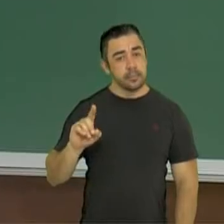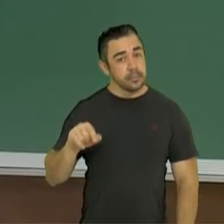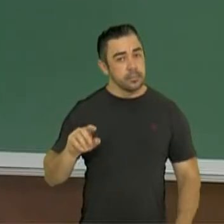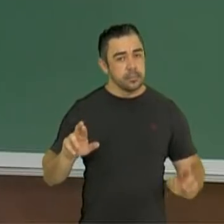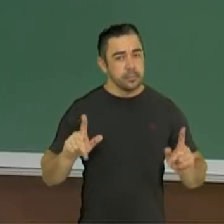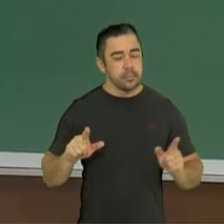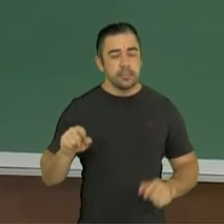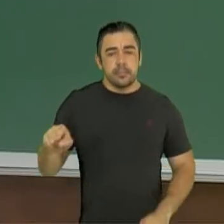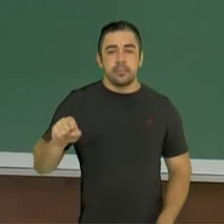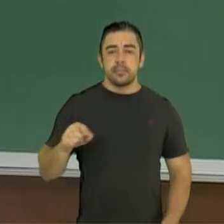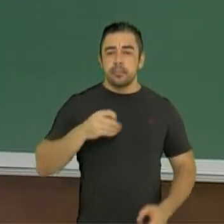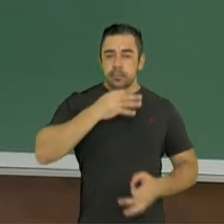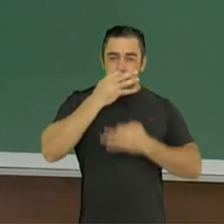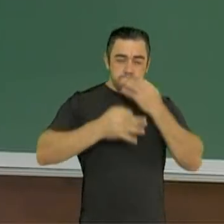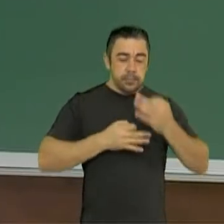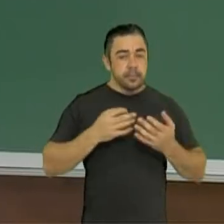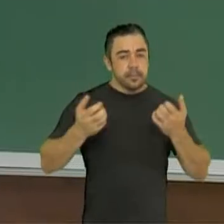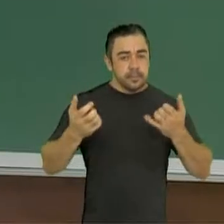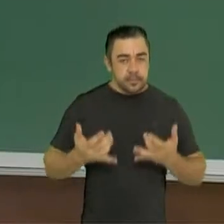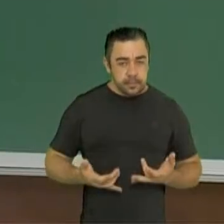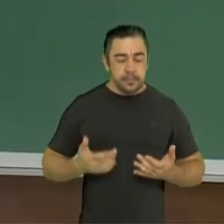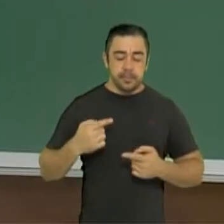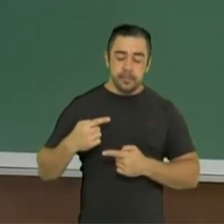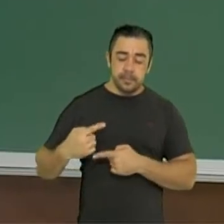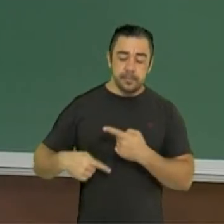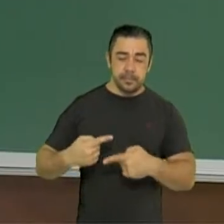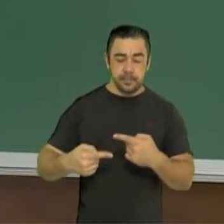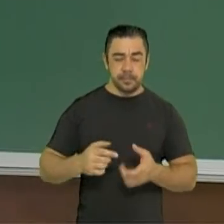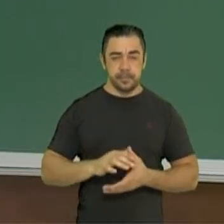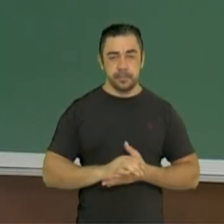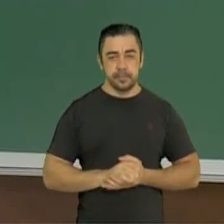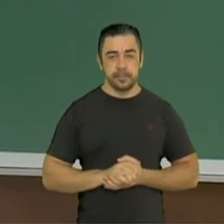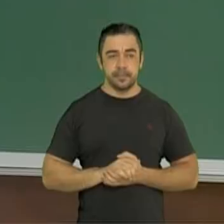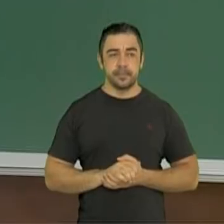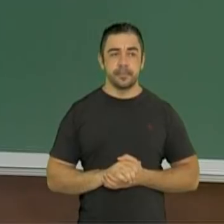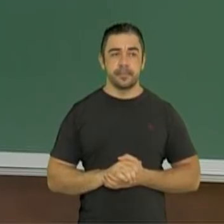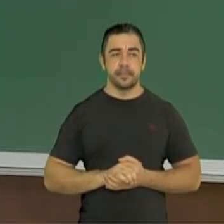falar um pouquinho hoje sobre a parte do desenvolvimento.